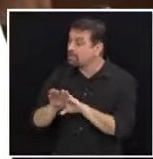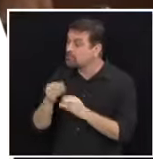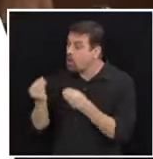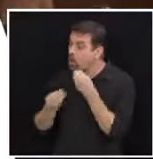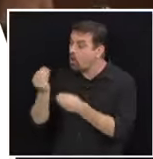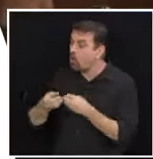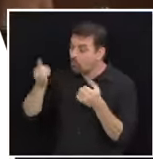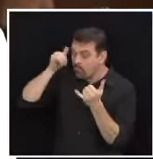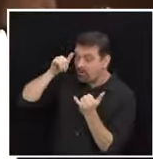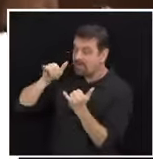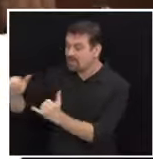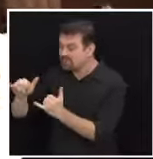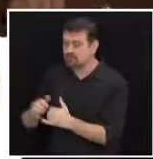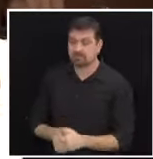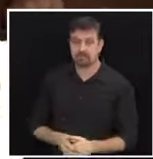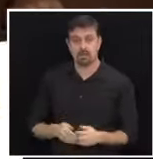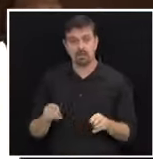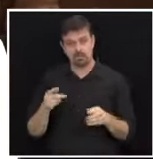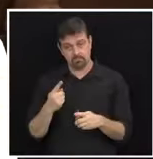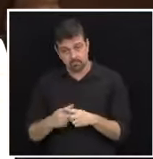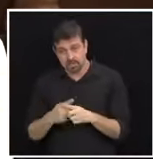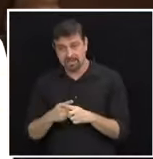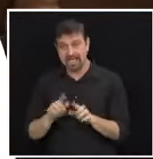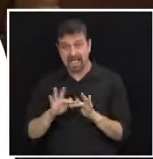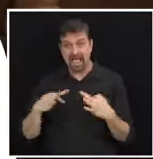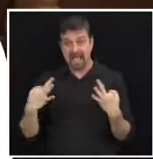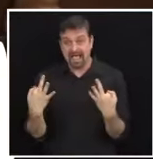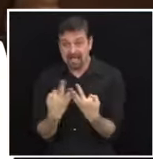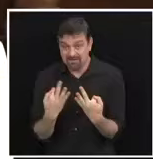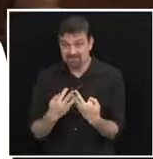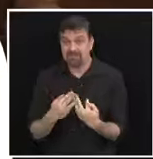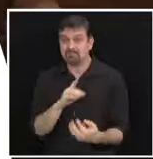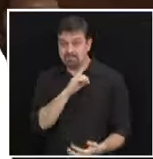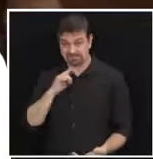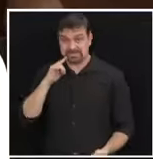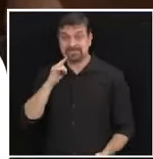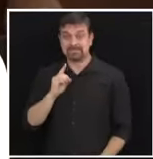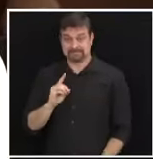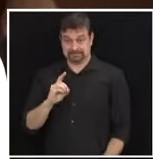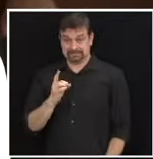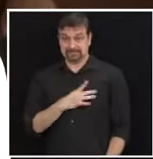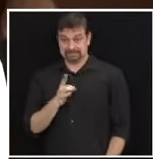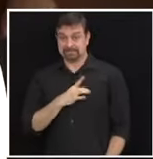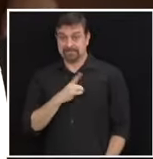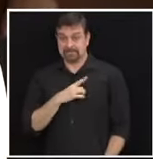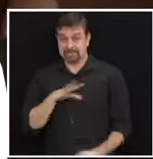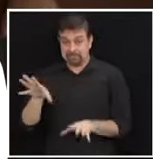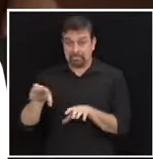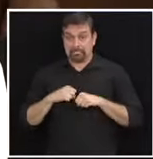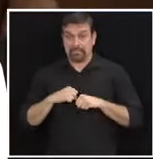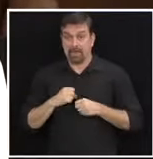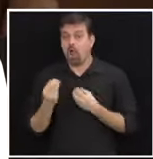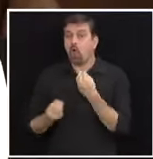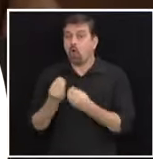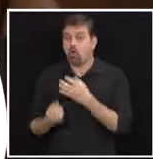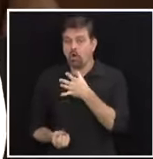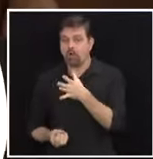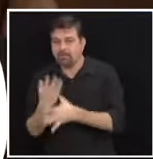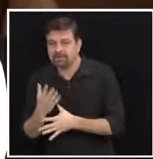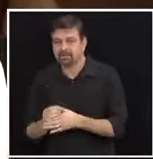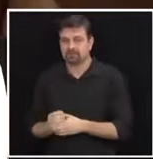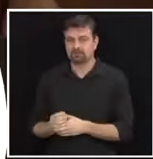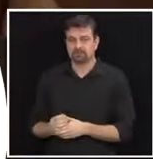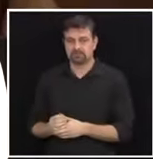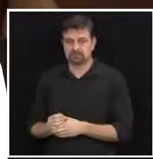o Donizete disse, a própria família dele tinha medo dessa transmissão. Fala para a gente como é essa transmissão e os